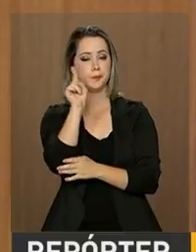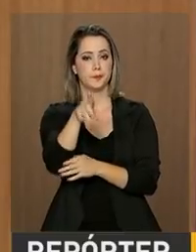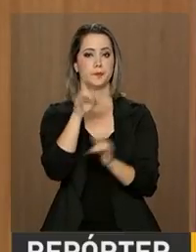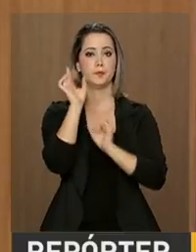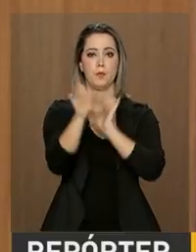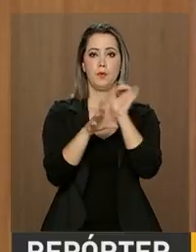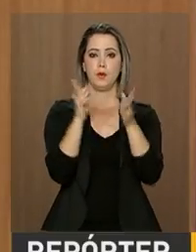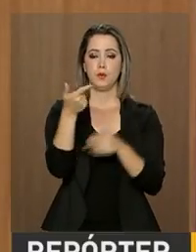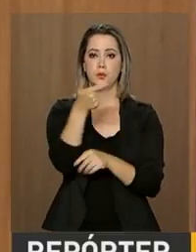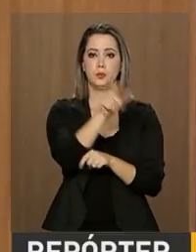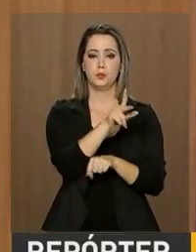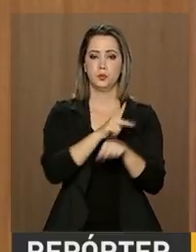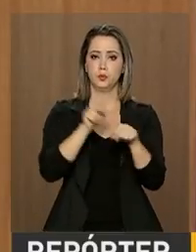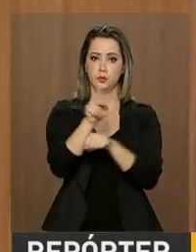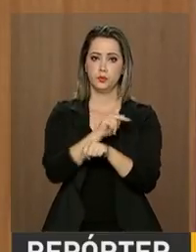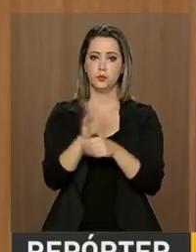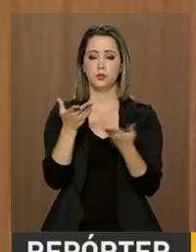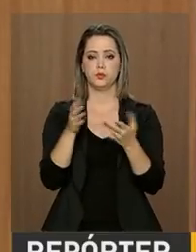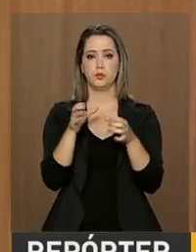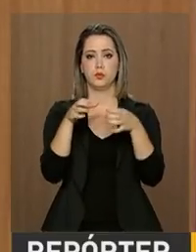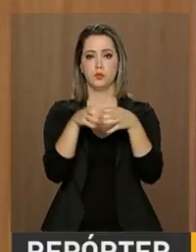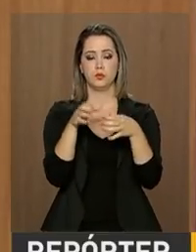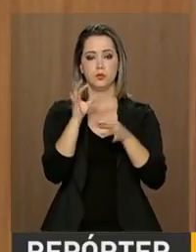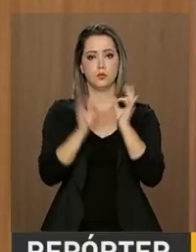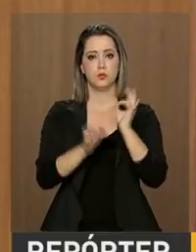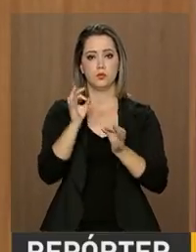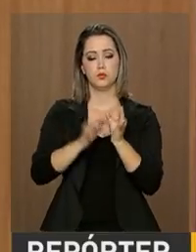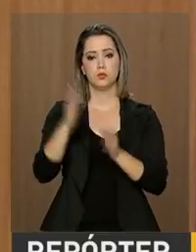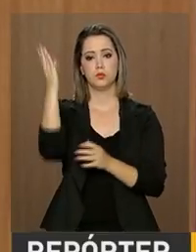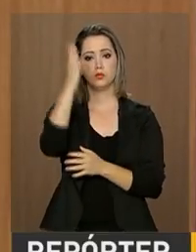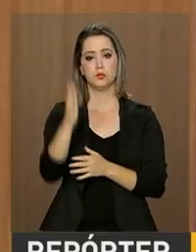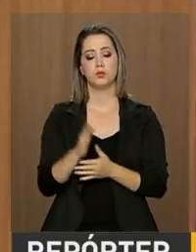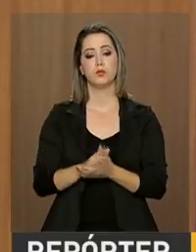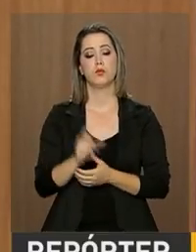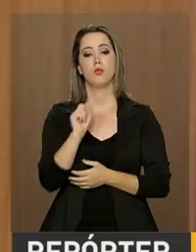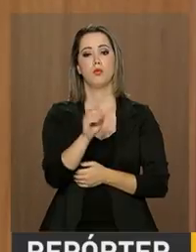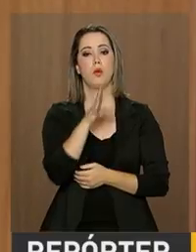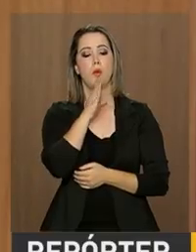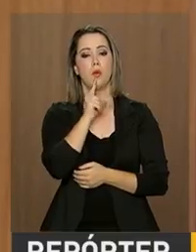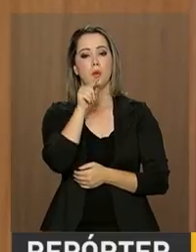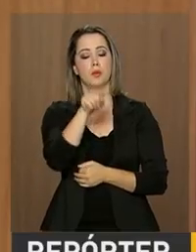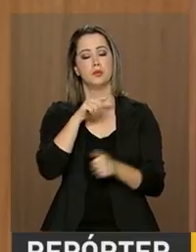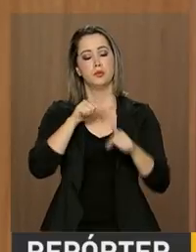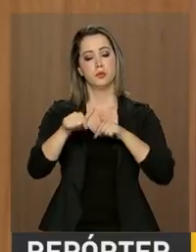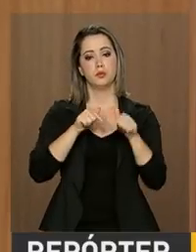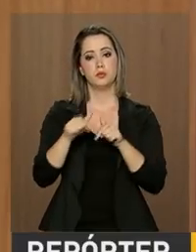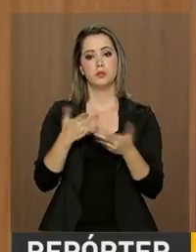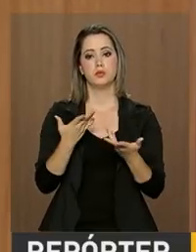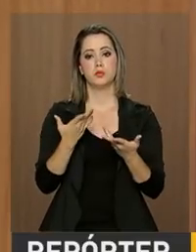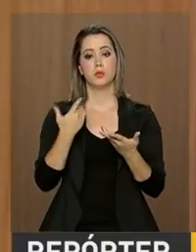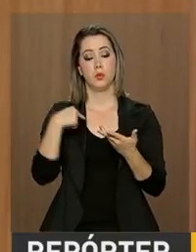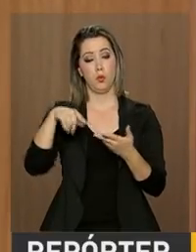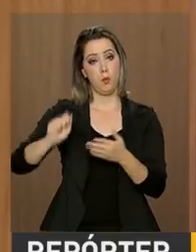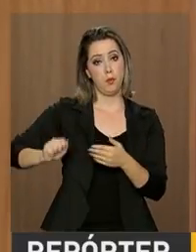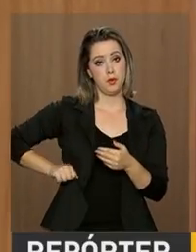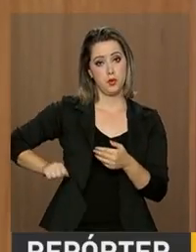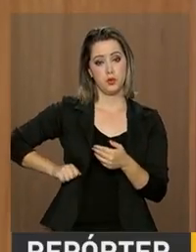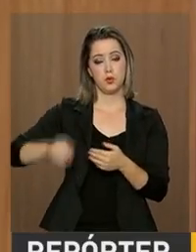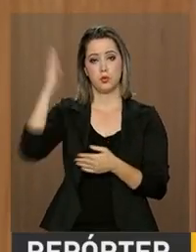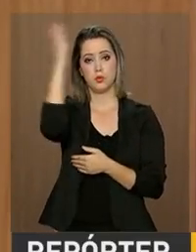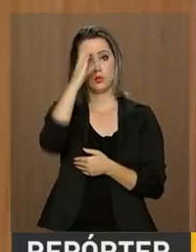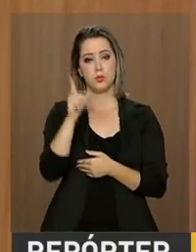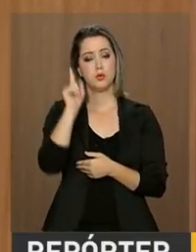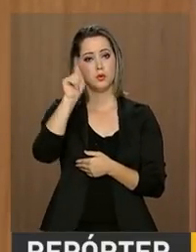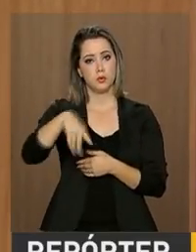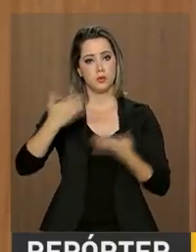estrangeiros em sistema judiciário brasileiro e reconhecimento ao seu trabalho com a embaixada brasileira foi nomeado cidadão